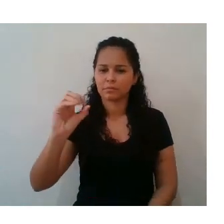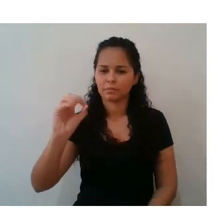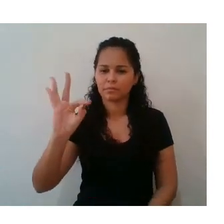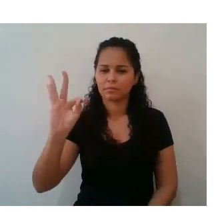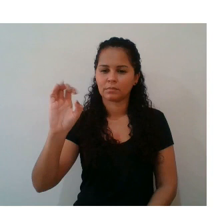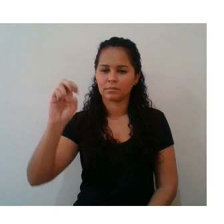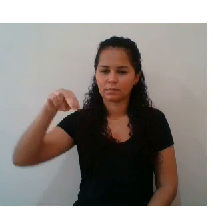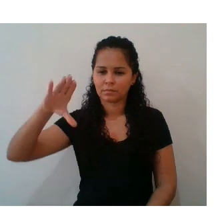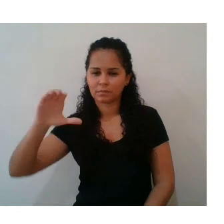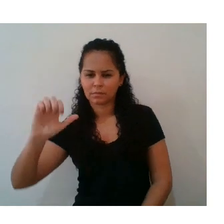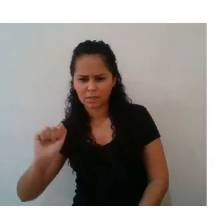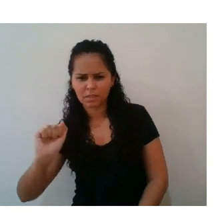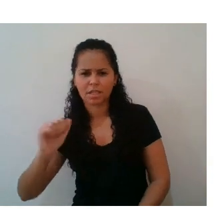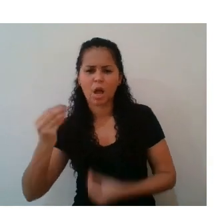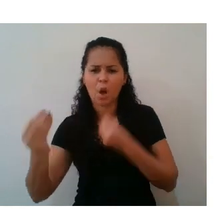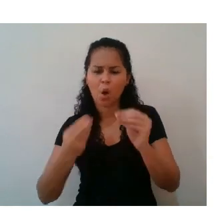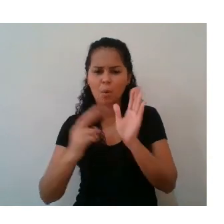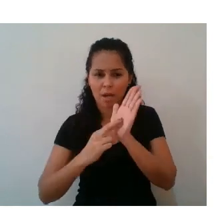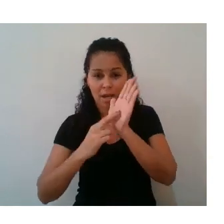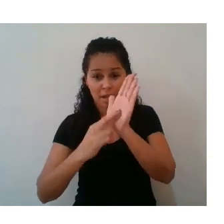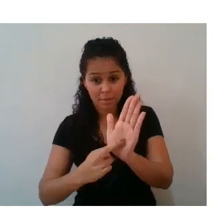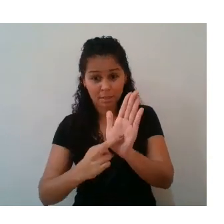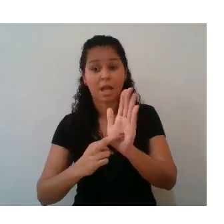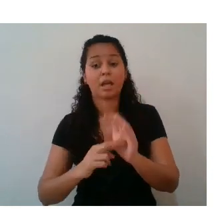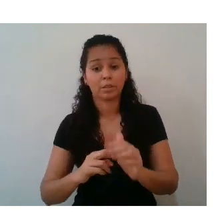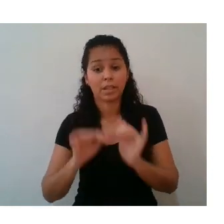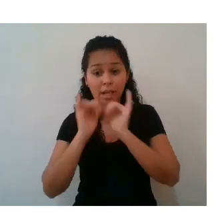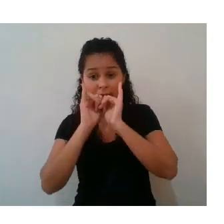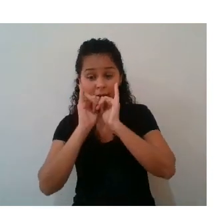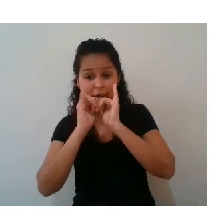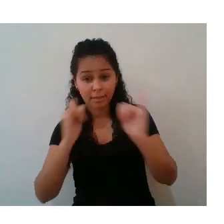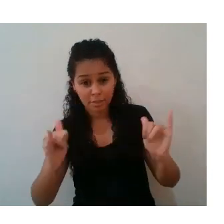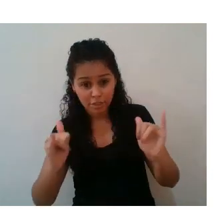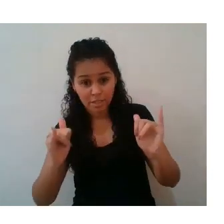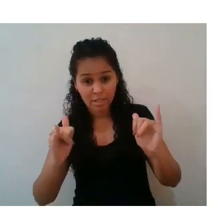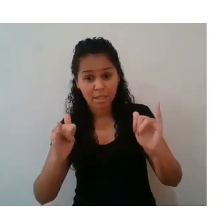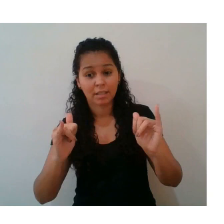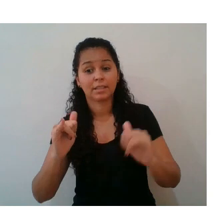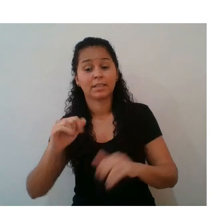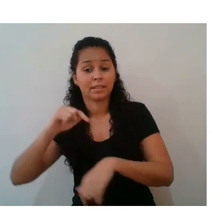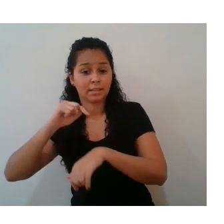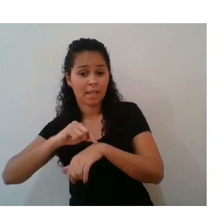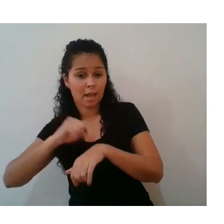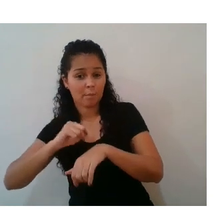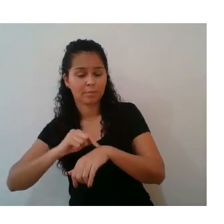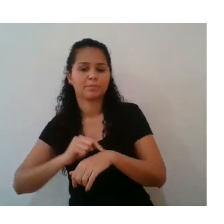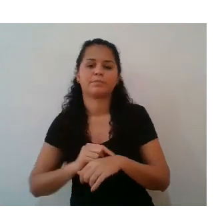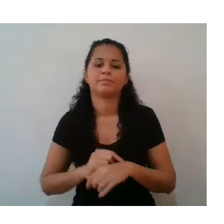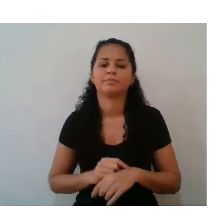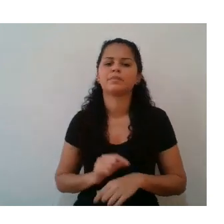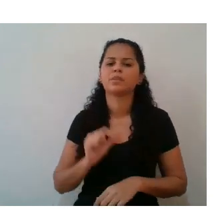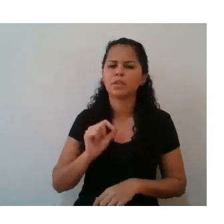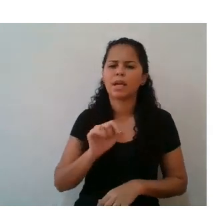Potência. Uma das formas de representar a potência é a energia sobre tempo, que a gente vai ver aqui na frente, ou para os